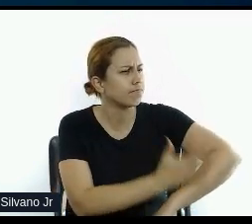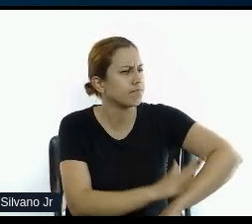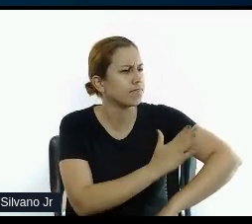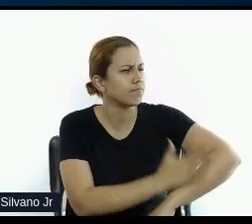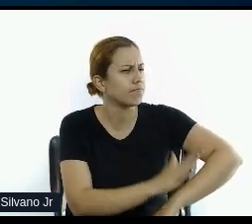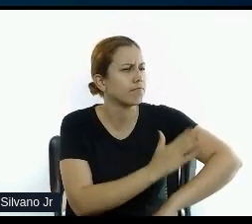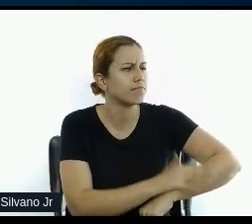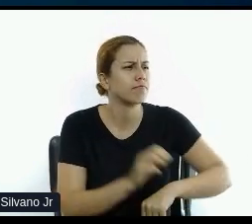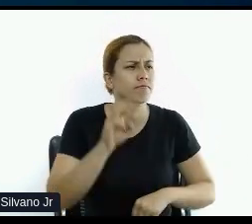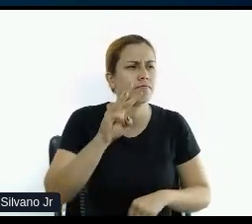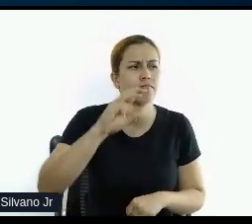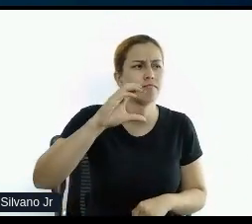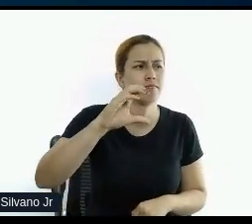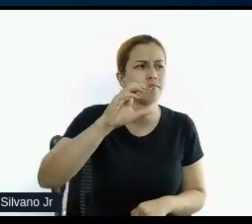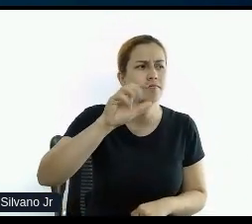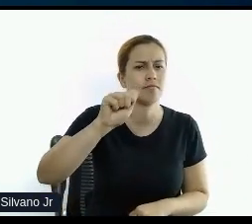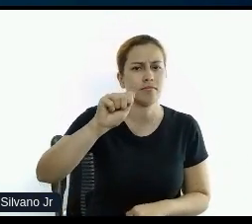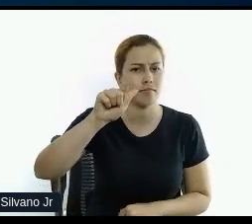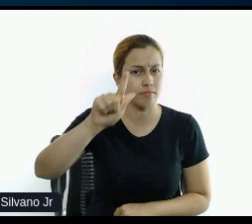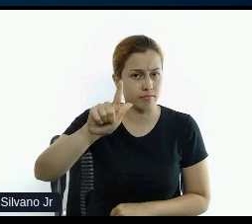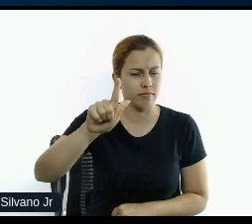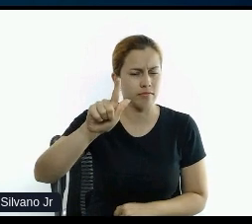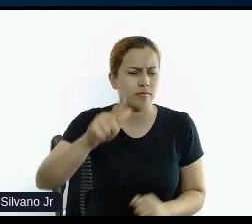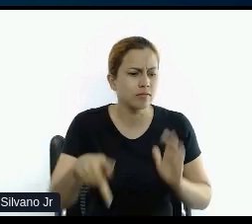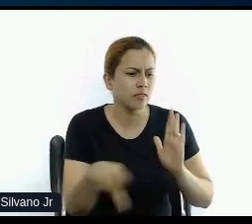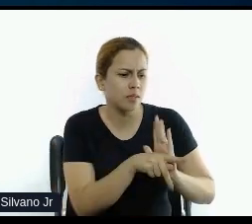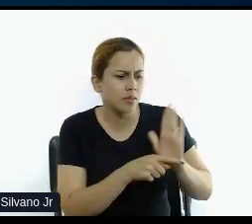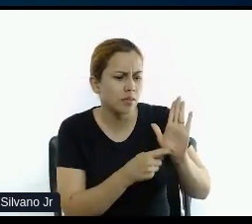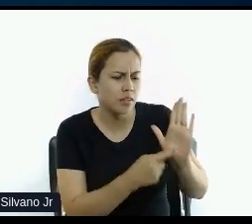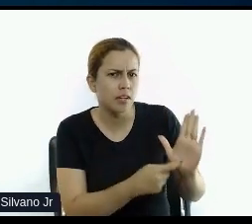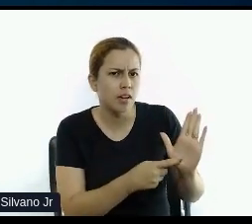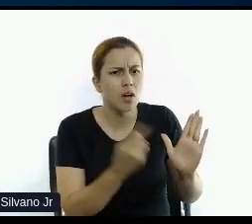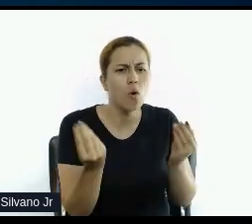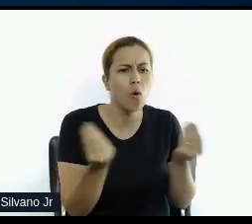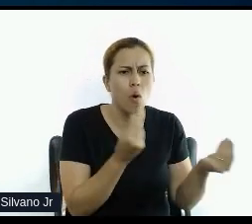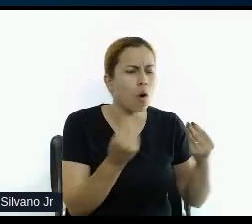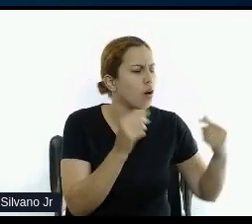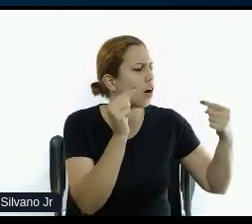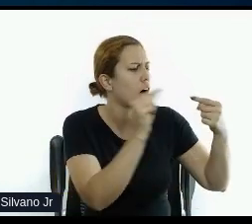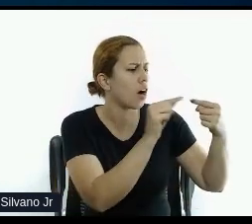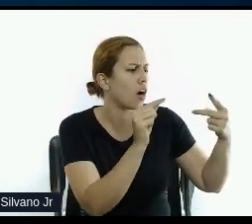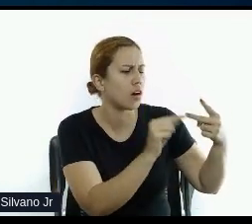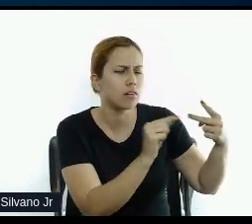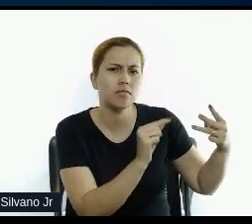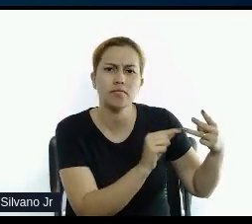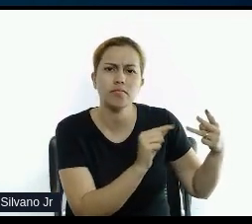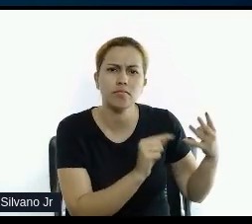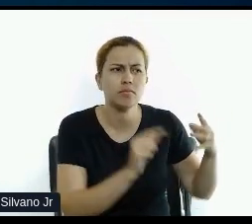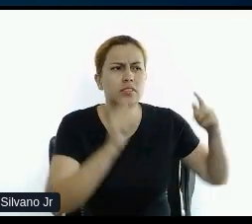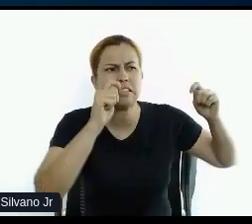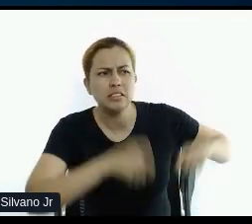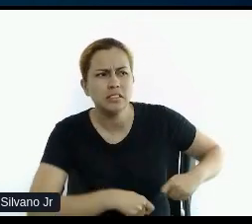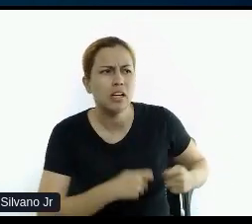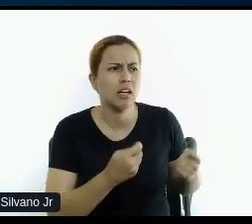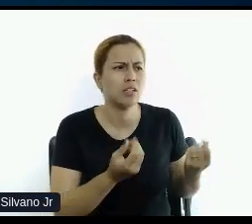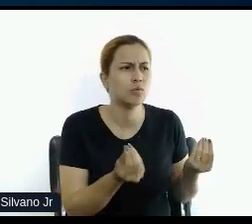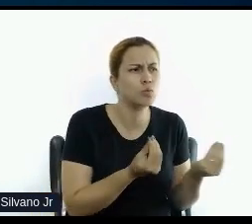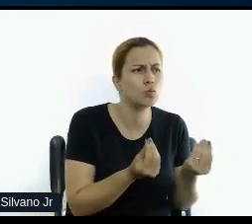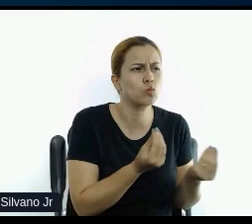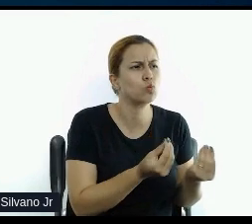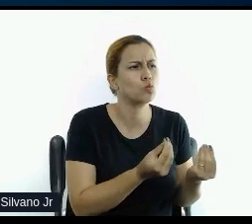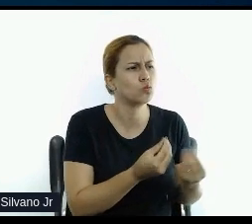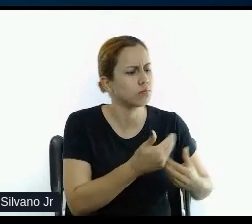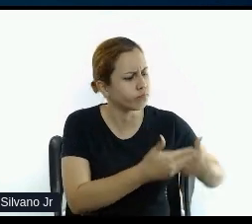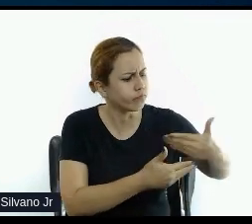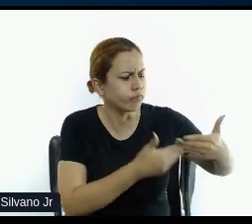os principais princípios lá, né, da nossa aplicação, ser perceptível, operável, compreensiva, robusta,